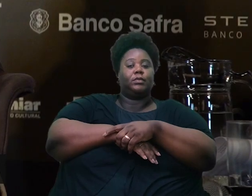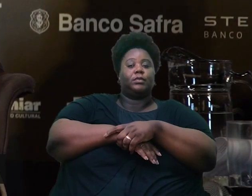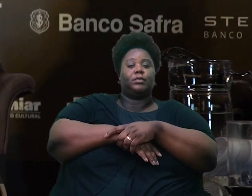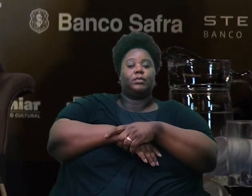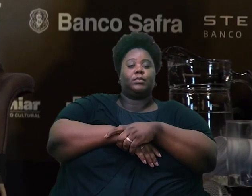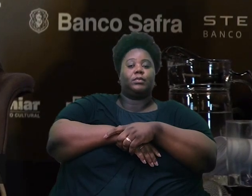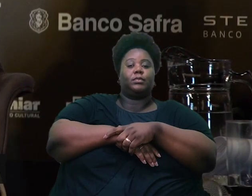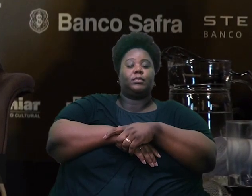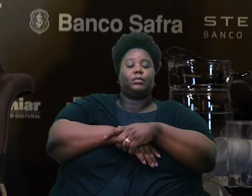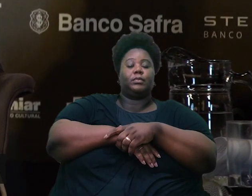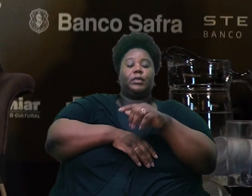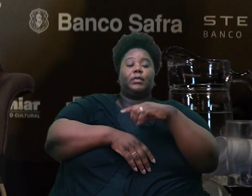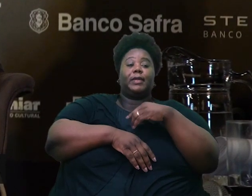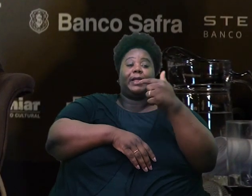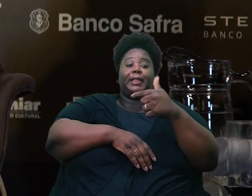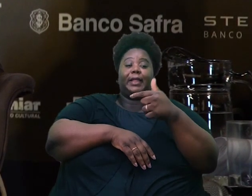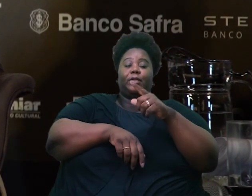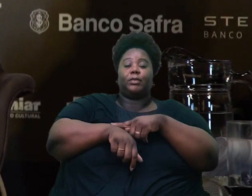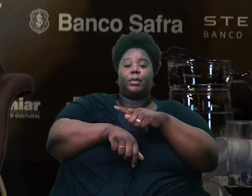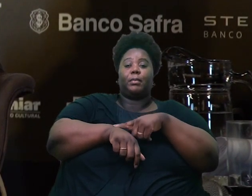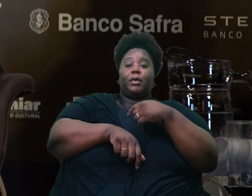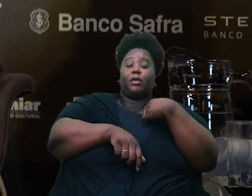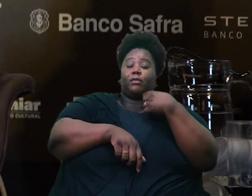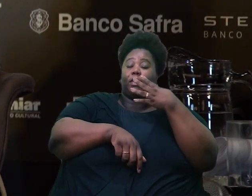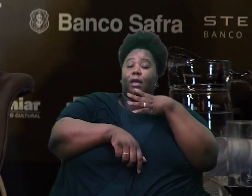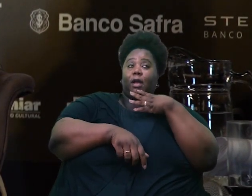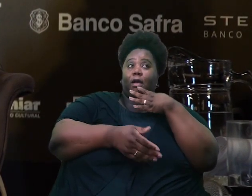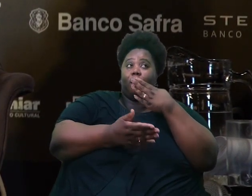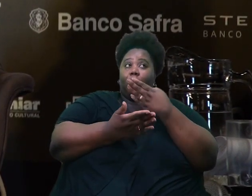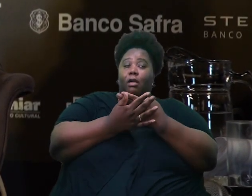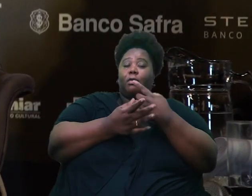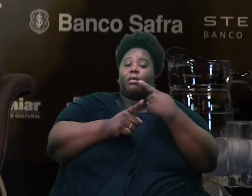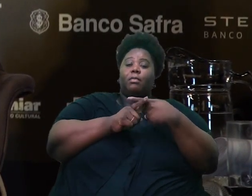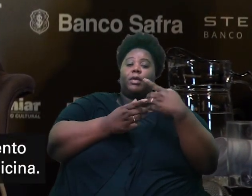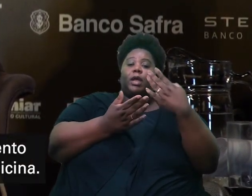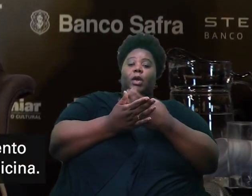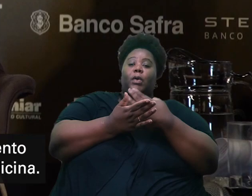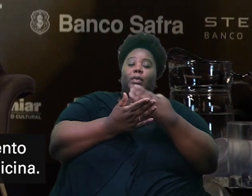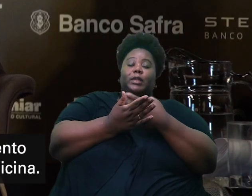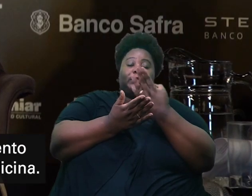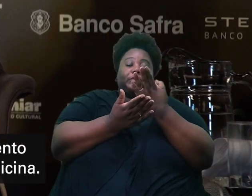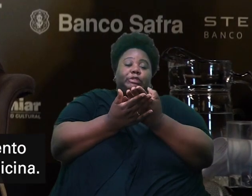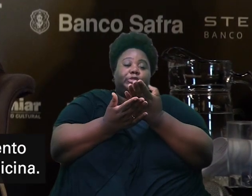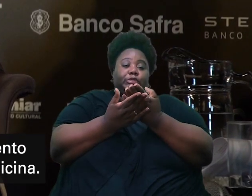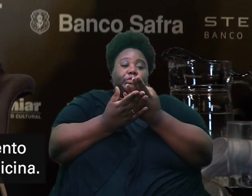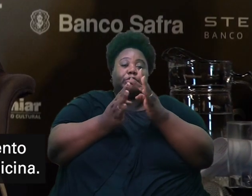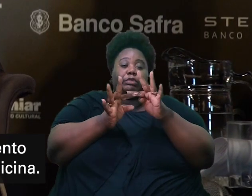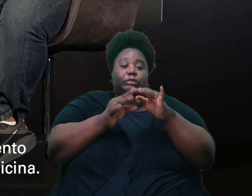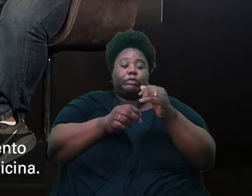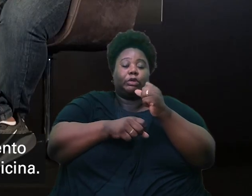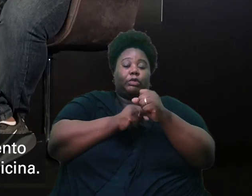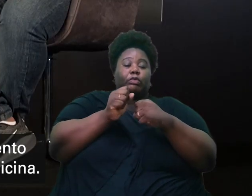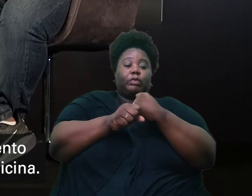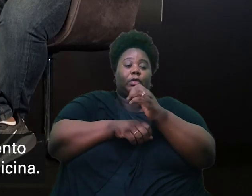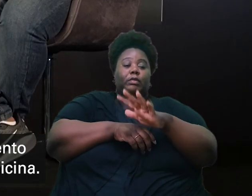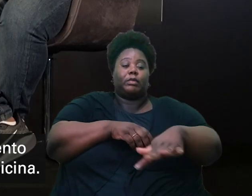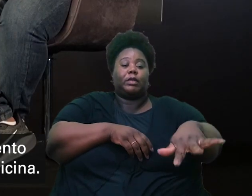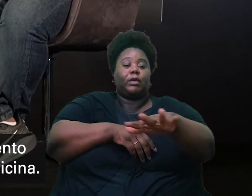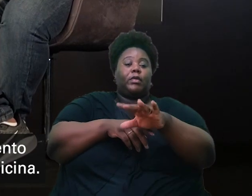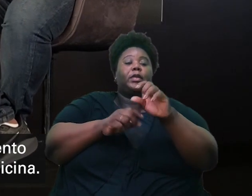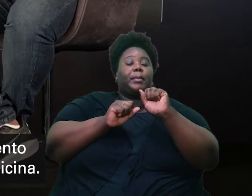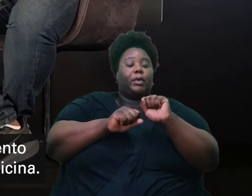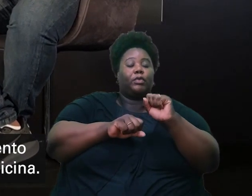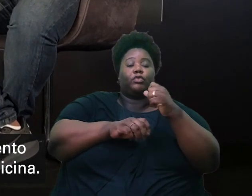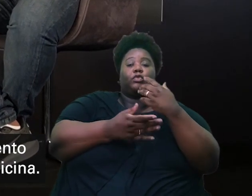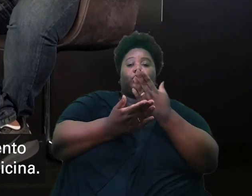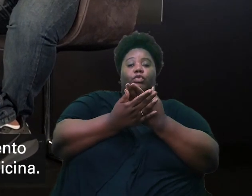21 saiu a 2ª edição. Eu fiquei impressionada, porque foi um livro estudado em todos os âmbitos do conhecimento que vocês podem